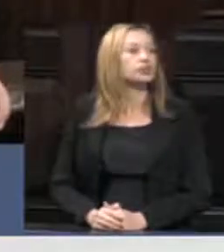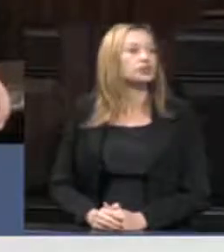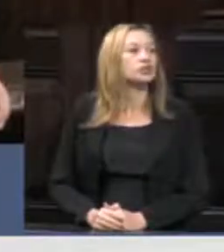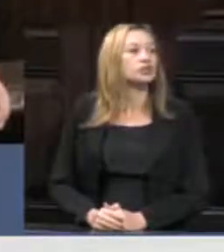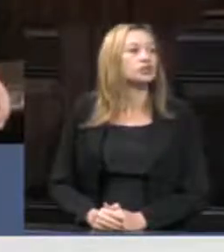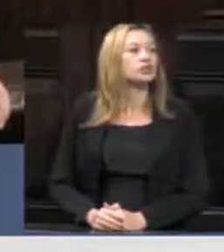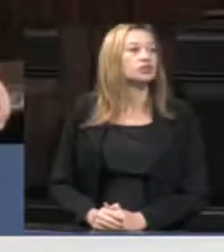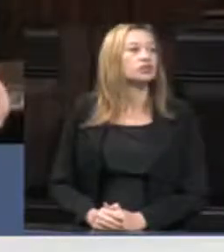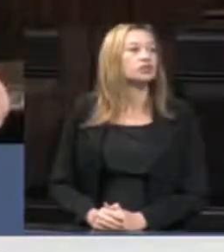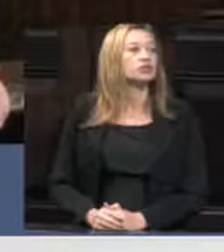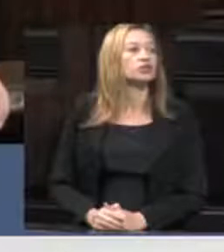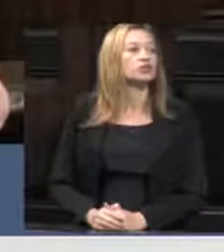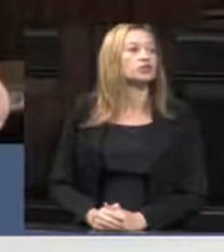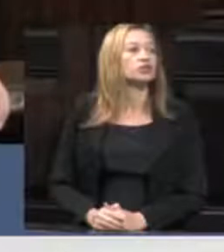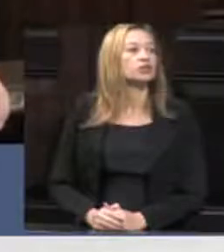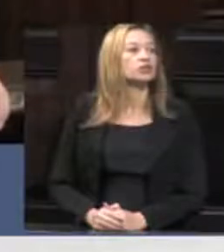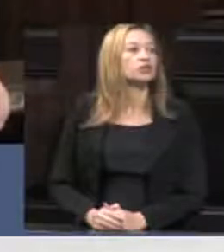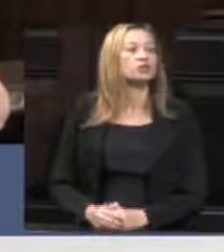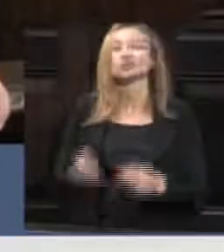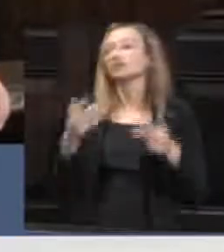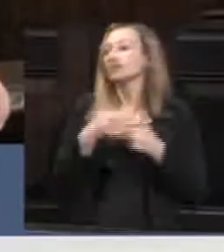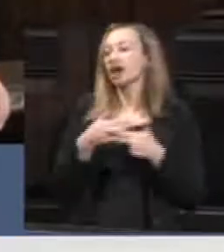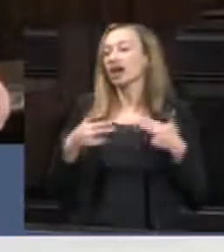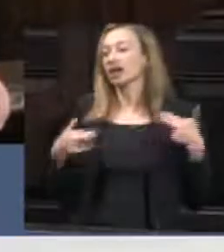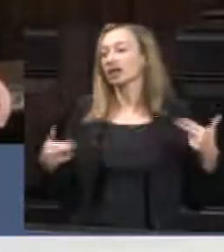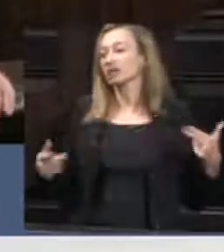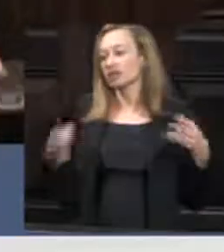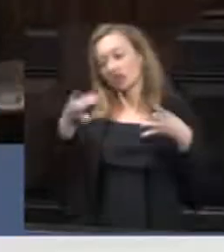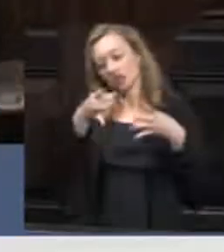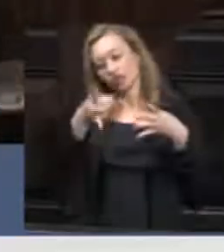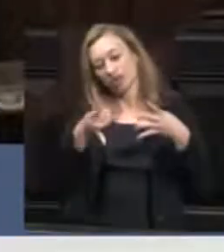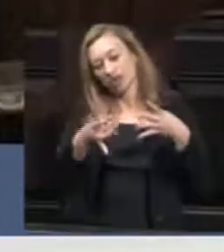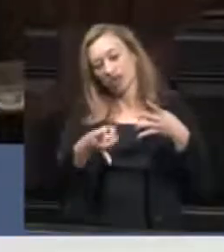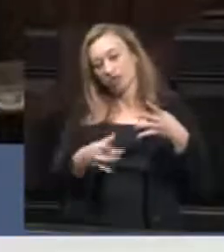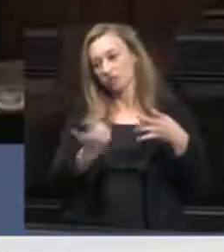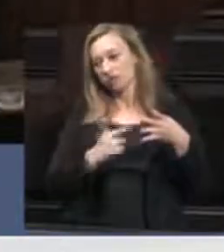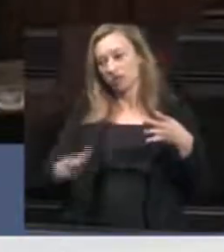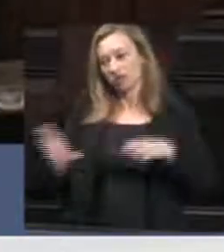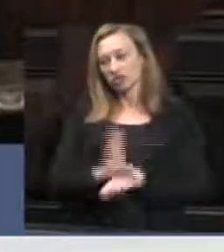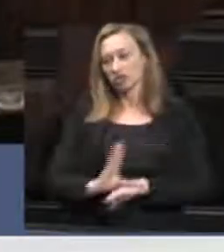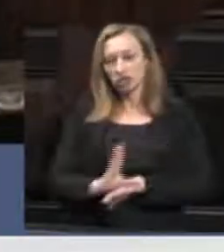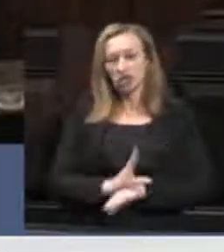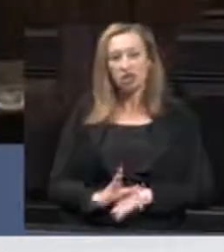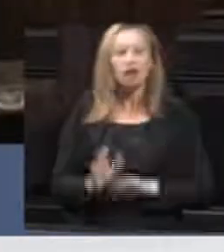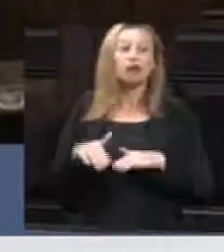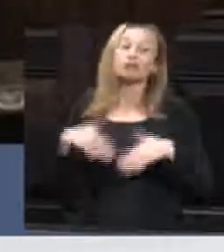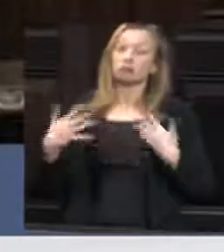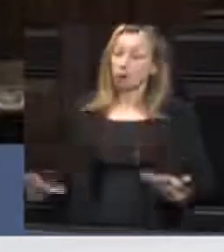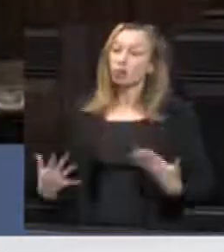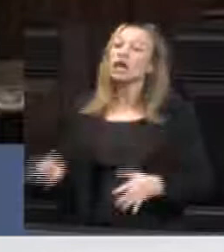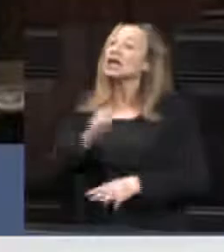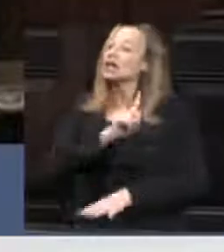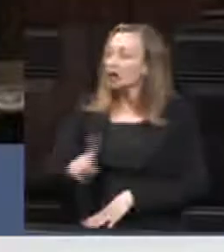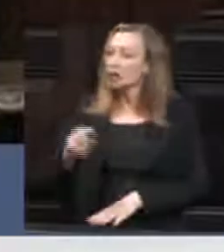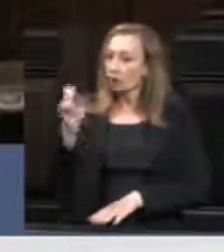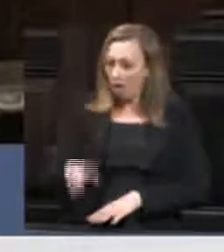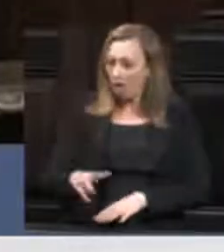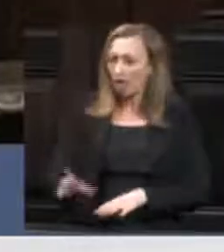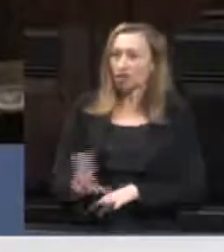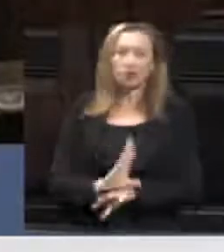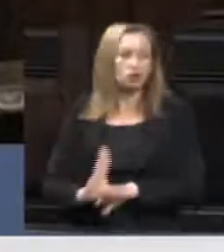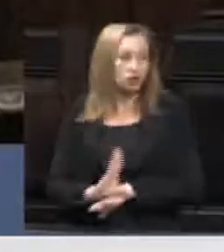quesitos de inconstitucionalidade. Então, não é a constitucionalidade, meu